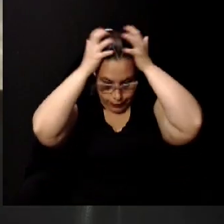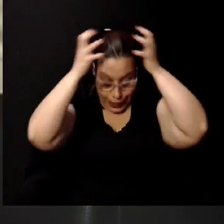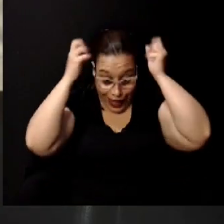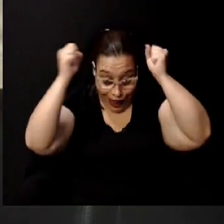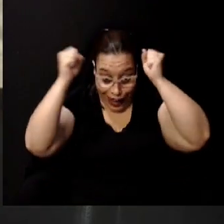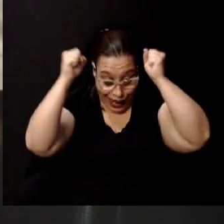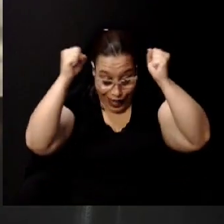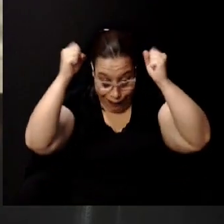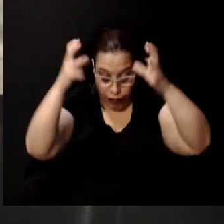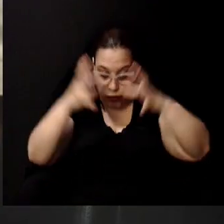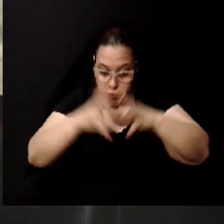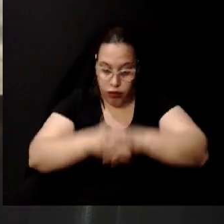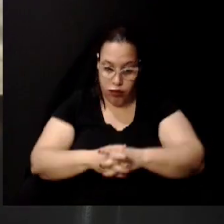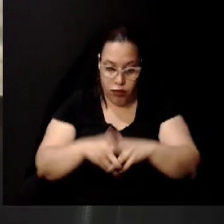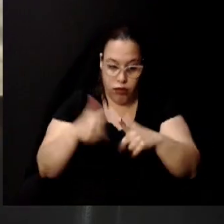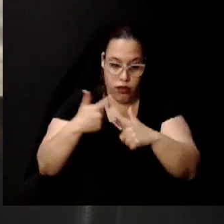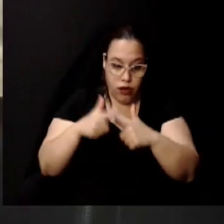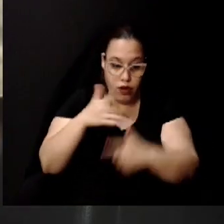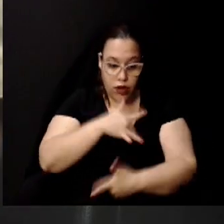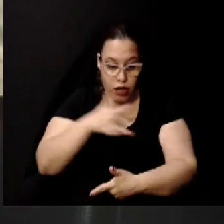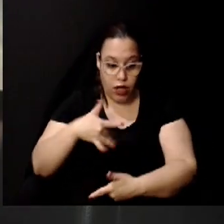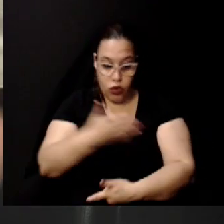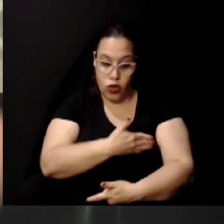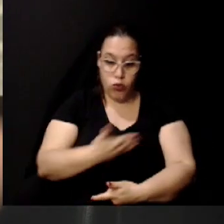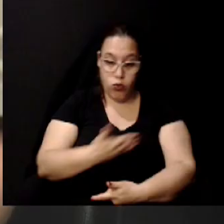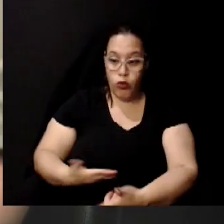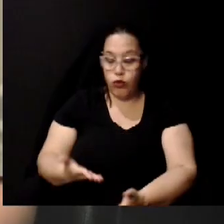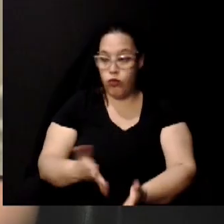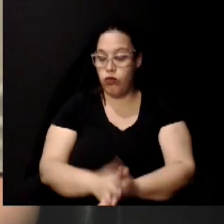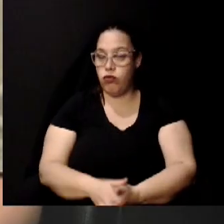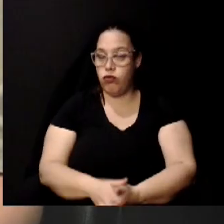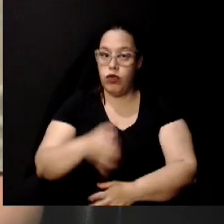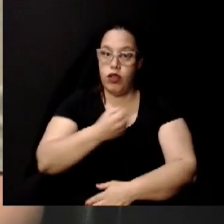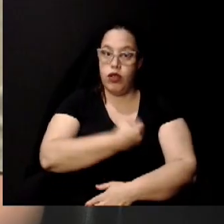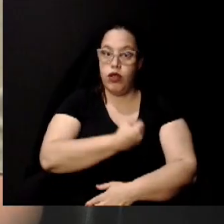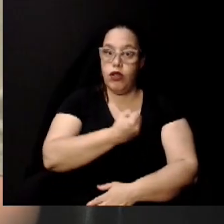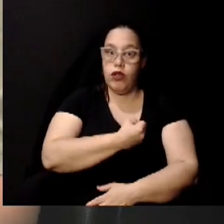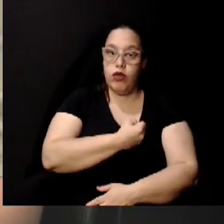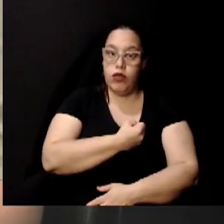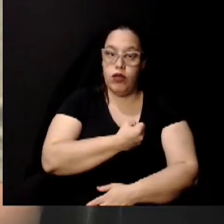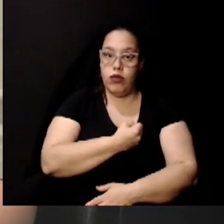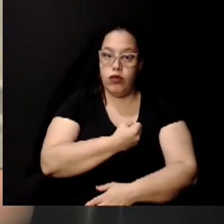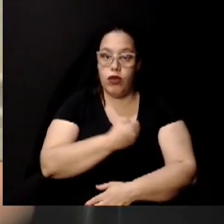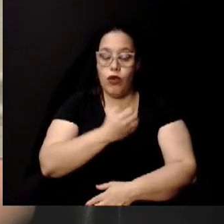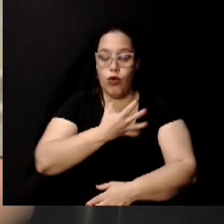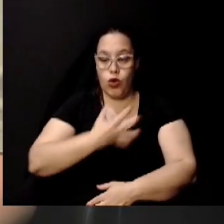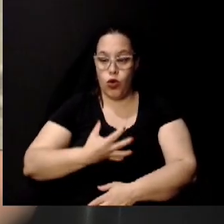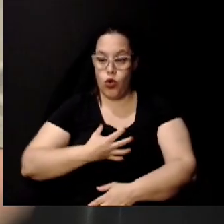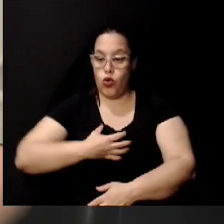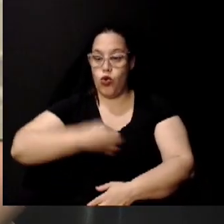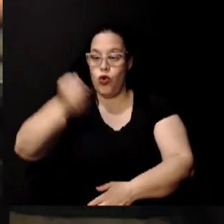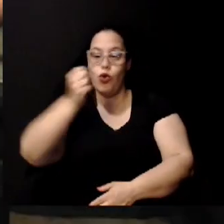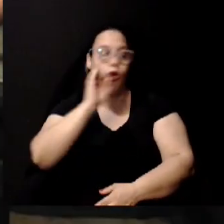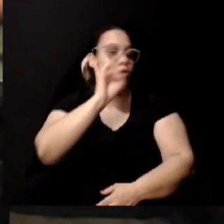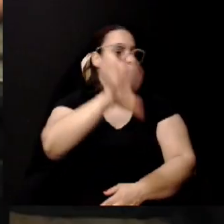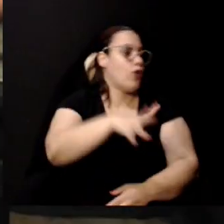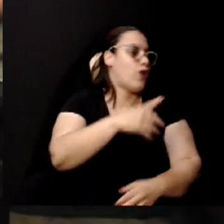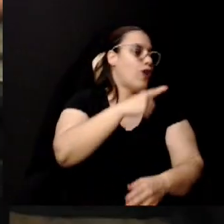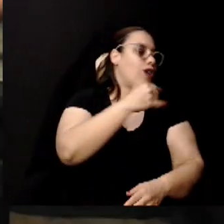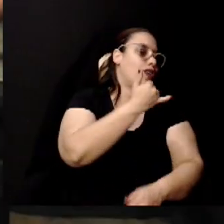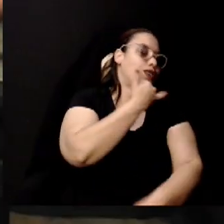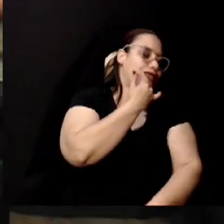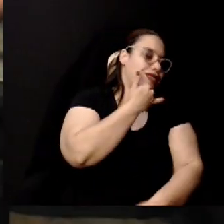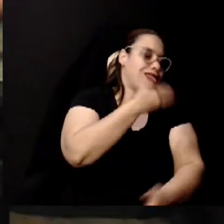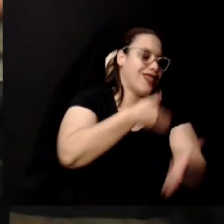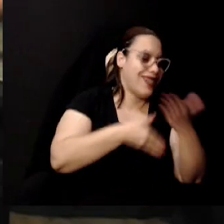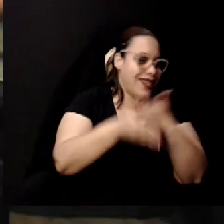problema seríssimo de saúde pública, inclusive com números enormes de suicídio. Você sabe, Mariana, só desculpa te cortar, até para corroborar com isso, porque eu lembrei